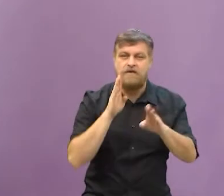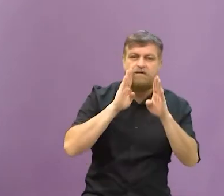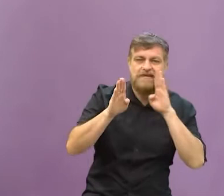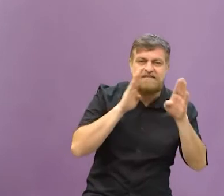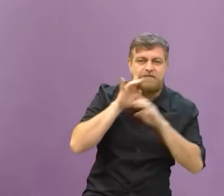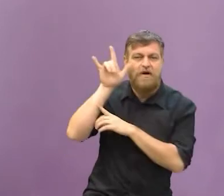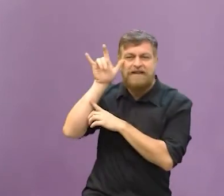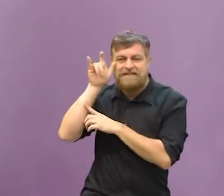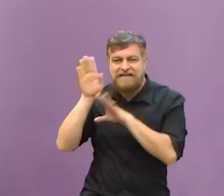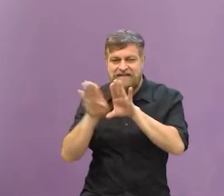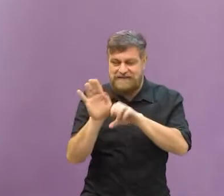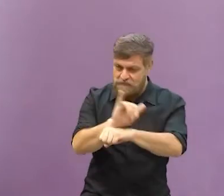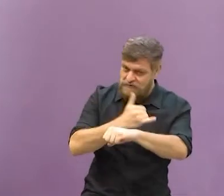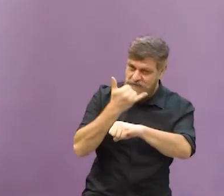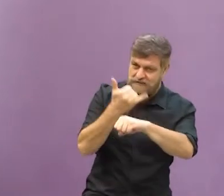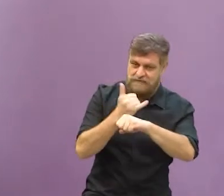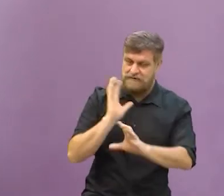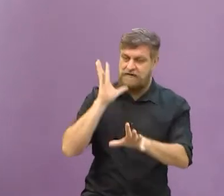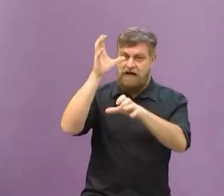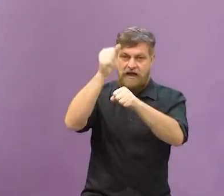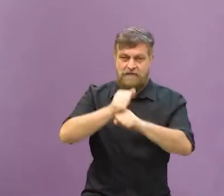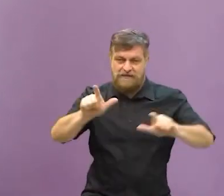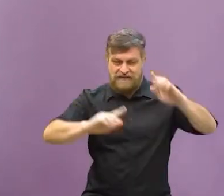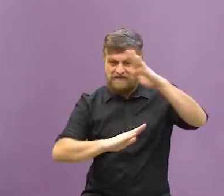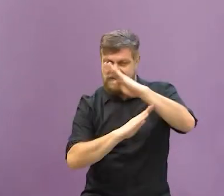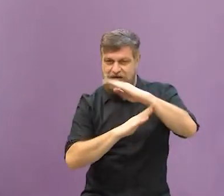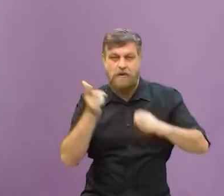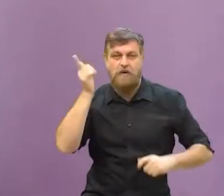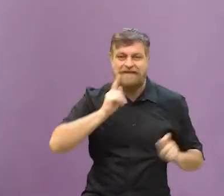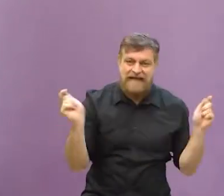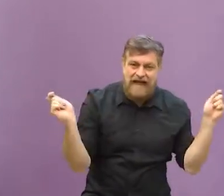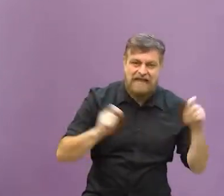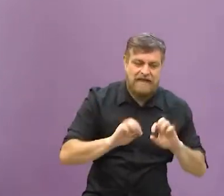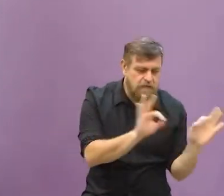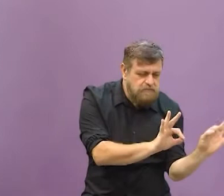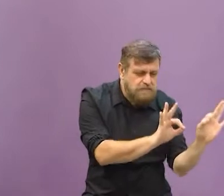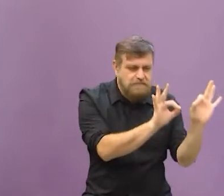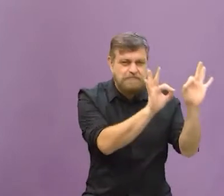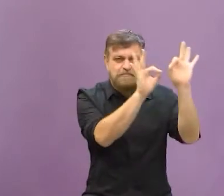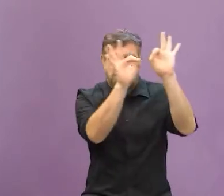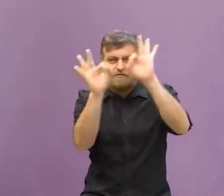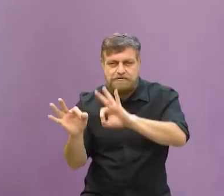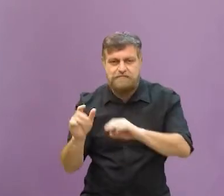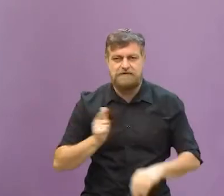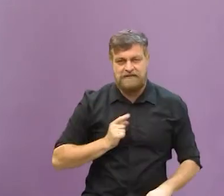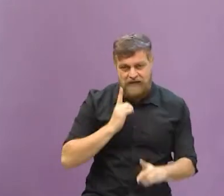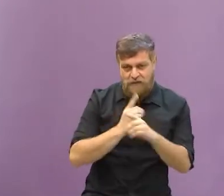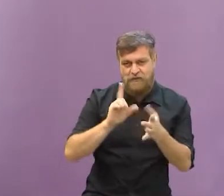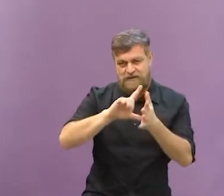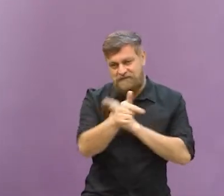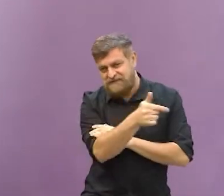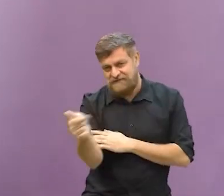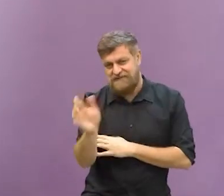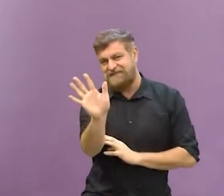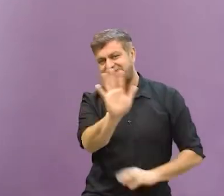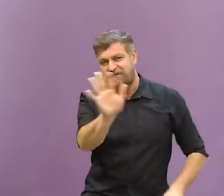está lá no Facebook, no Instagram e no YouTube. Tudo lá, TV Câmara Campinas, você consegue rever este quadro e também outros. A gente se vê